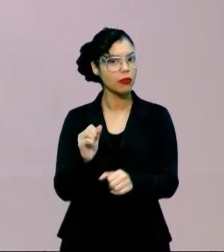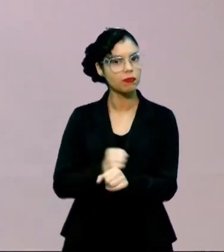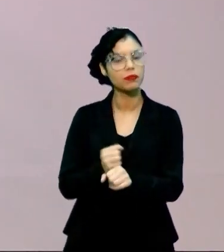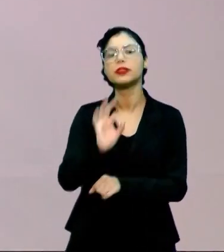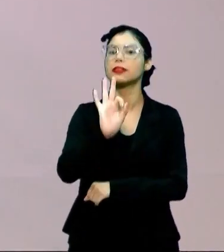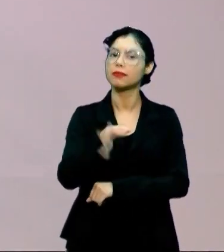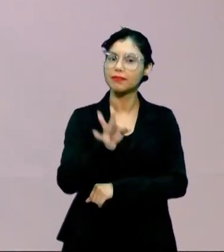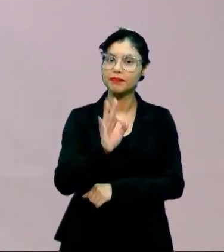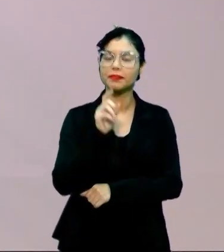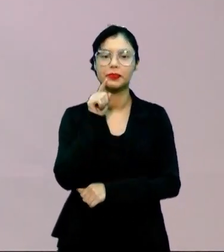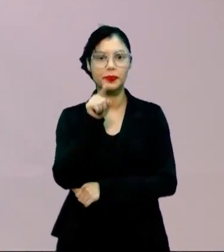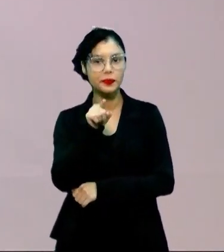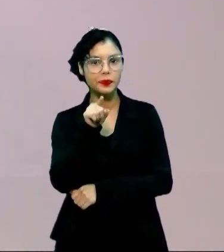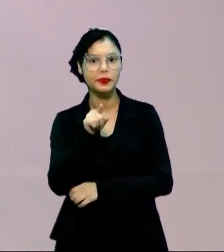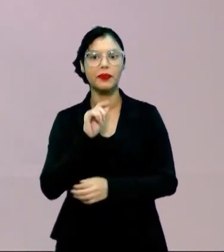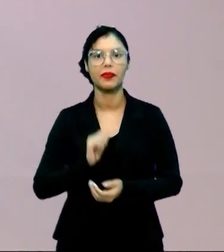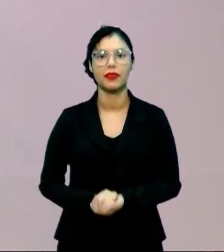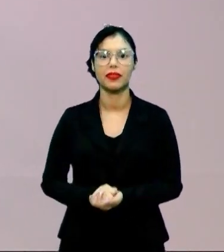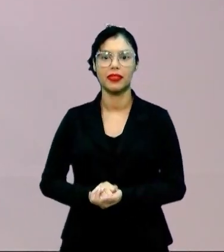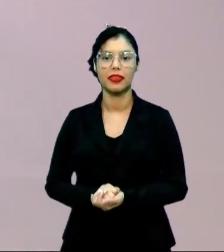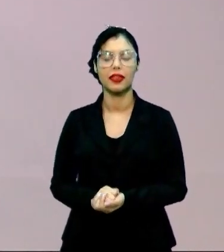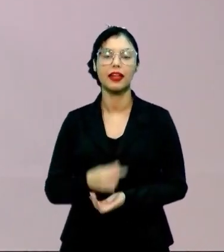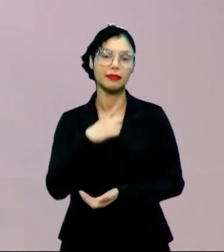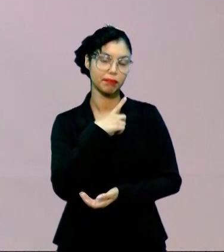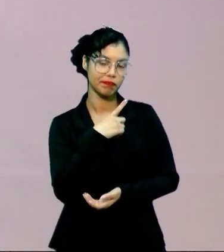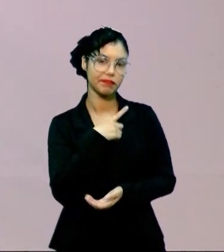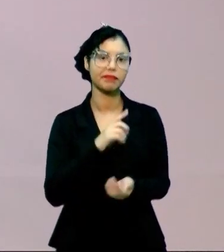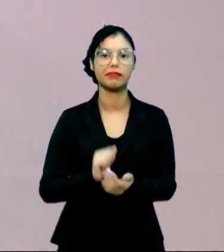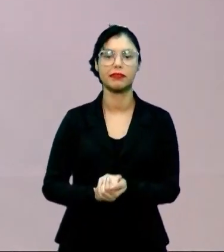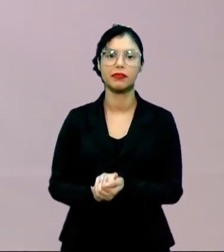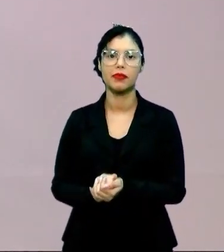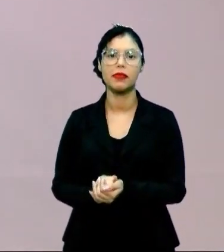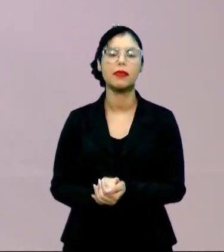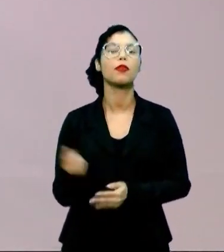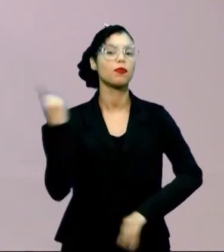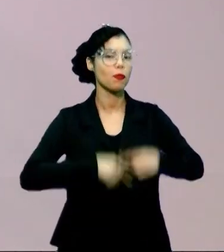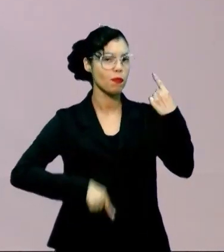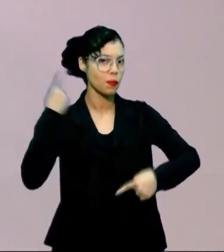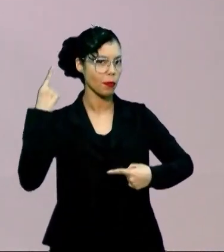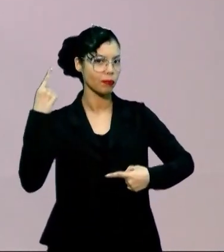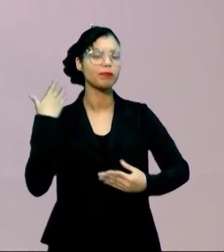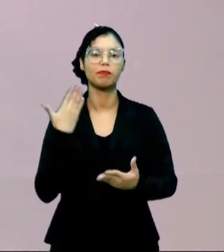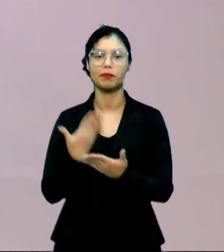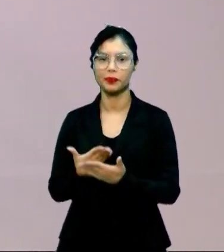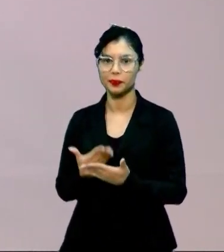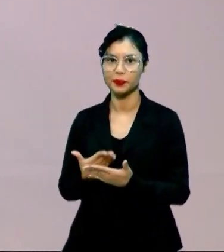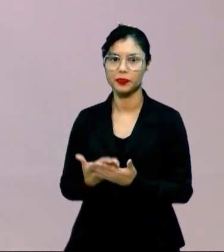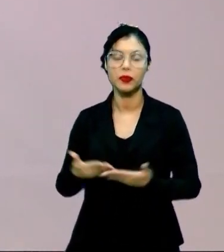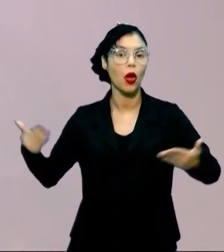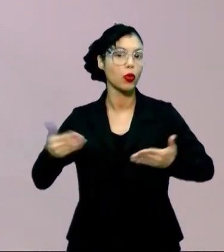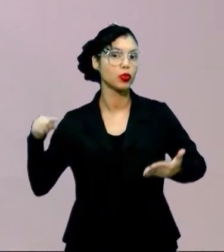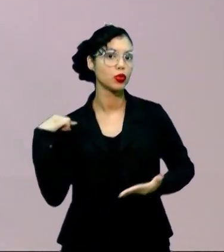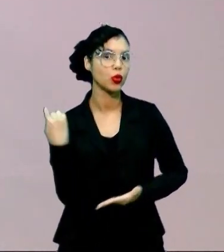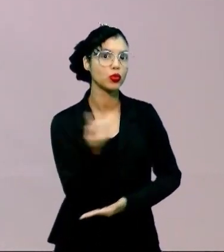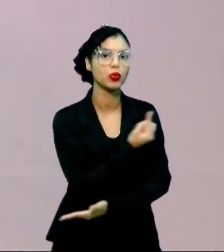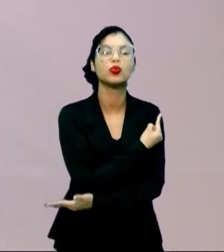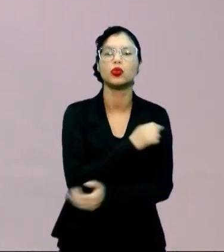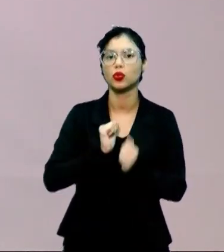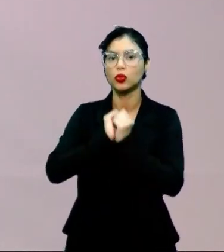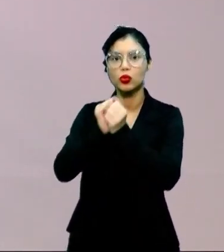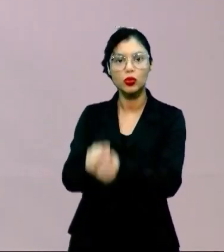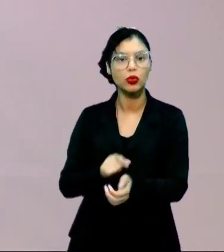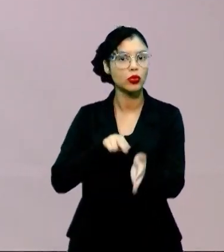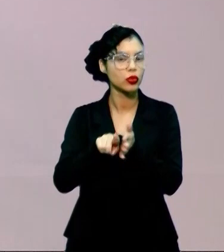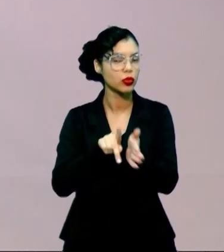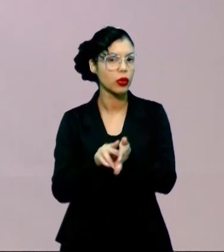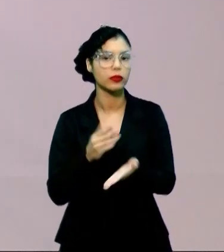com certeza terão êxito nos seus estudos. E eu estou aqui para mais uma aula de